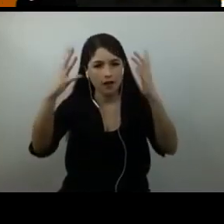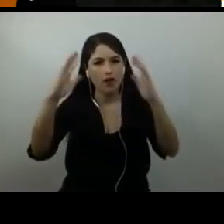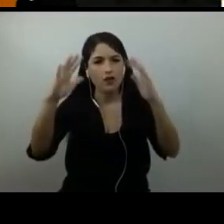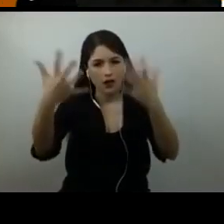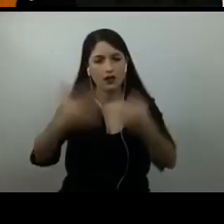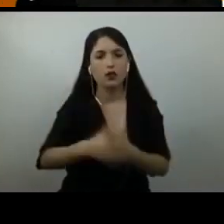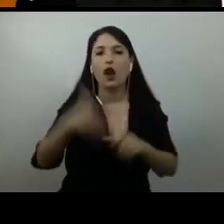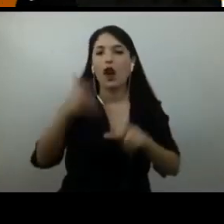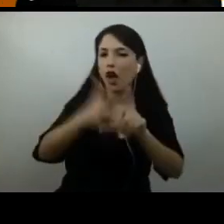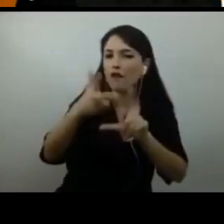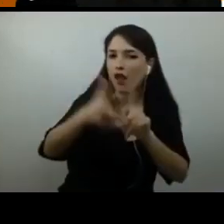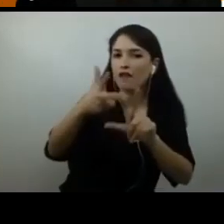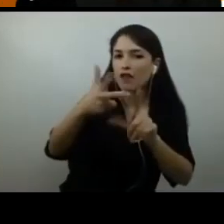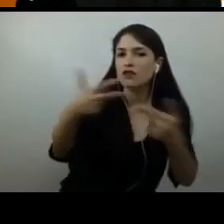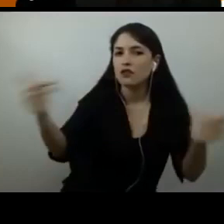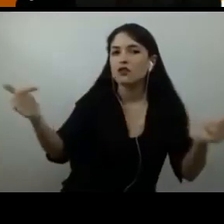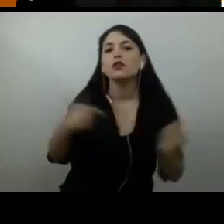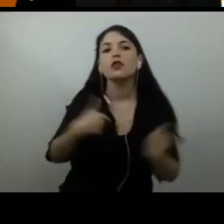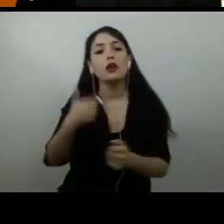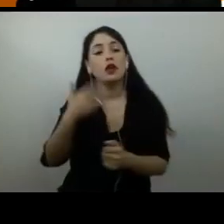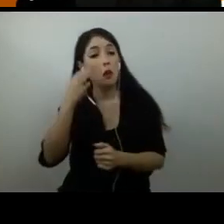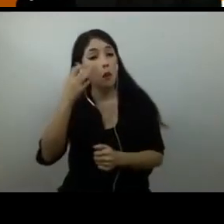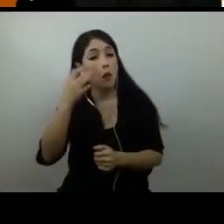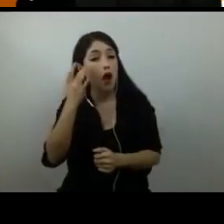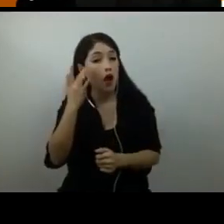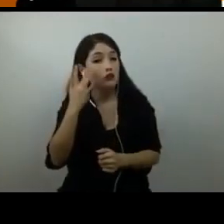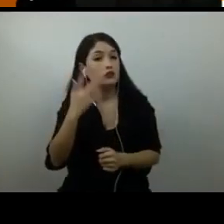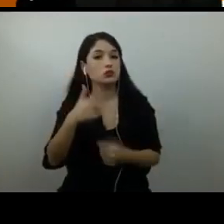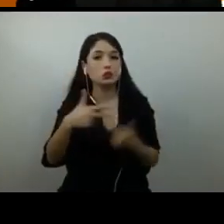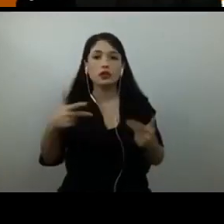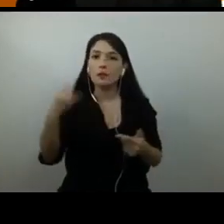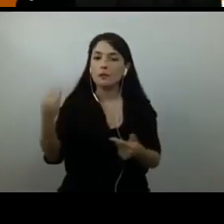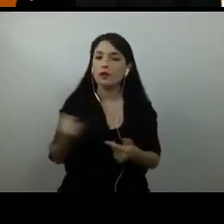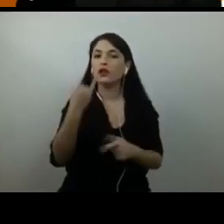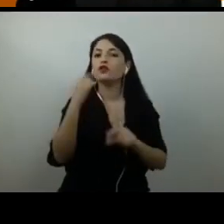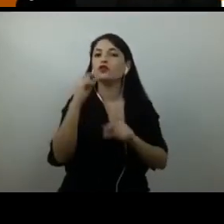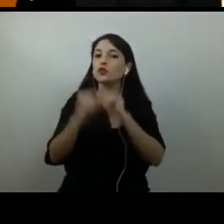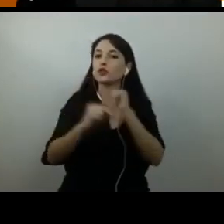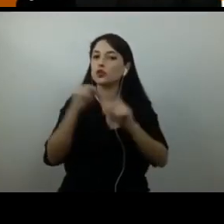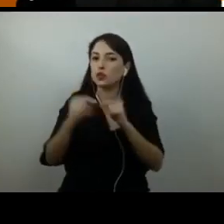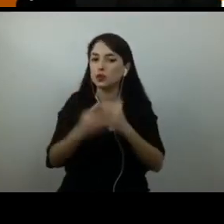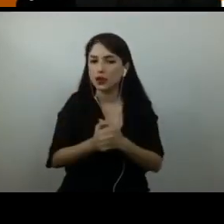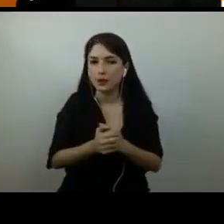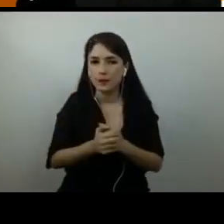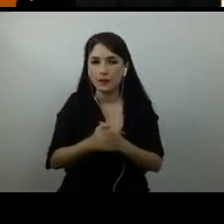vocês, realmente acho que tem algumas coisas que são muito importantes, né, esse julgamento do Supremo no